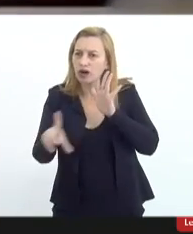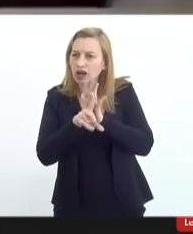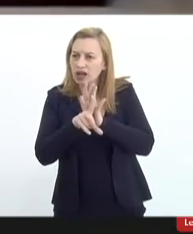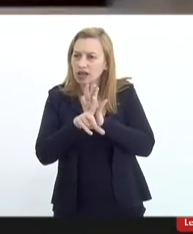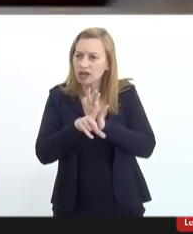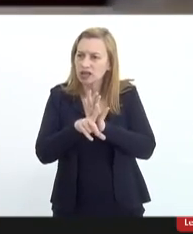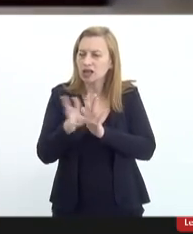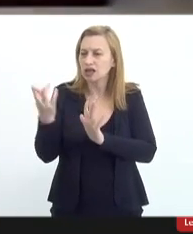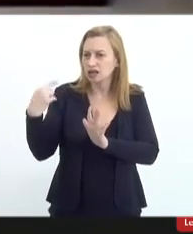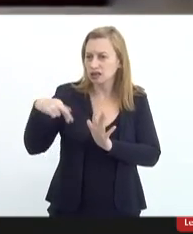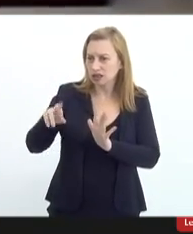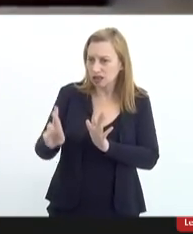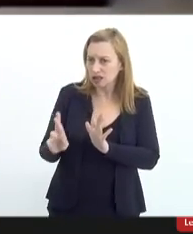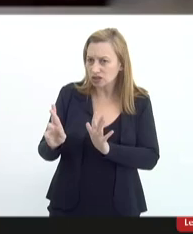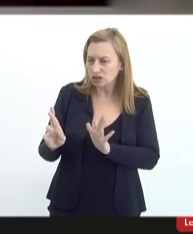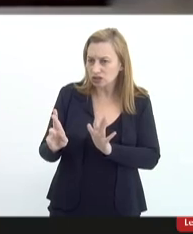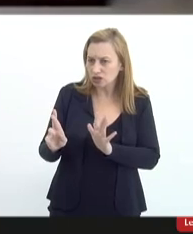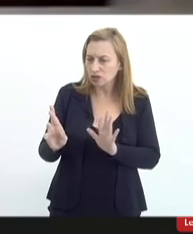e